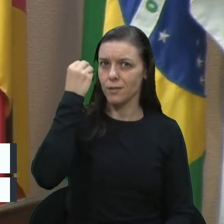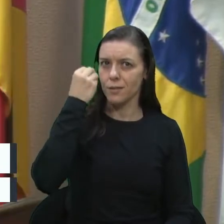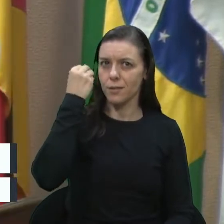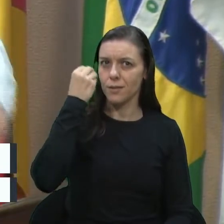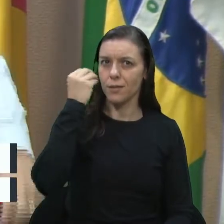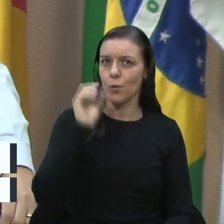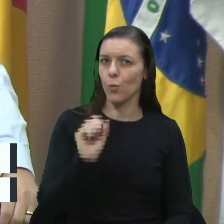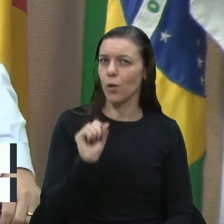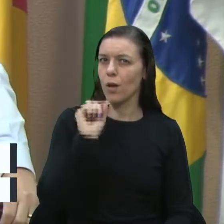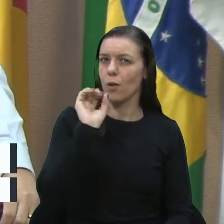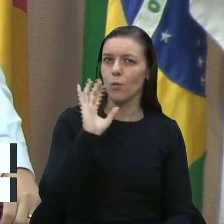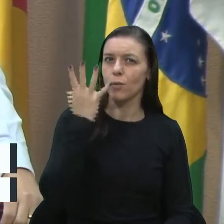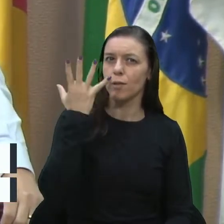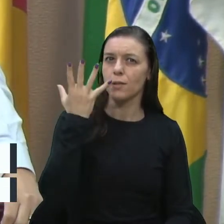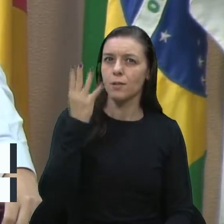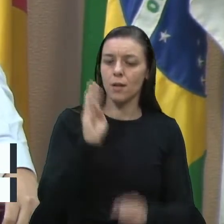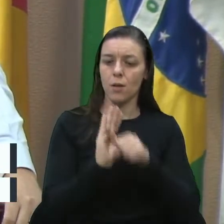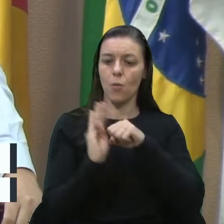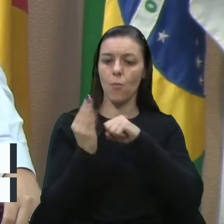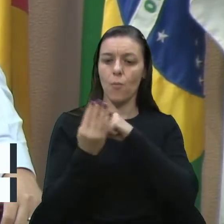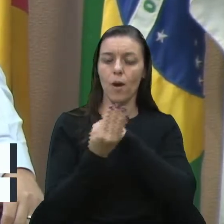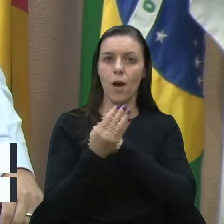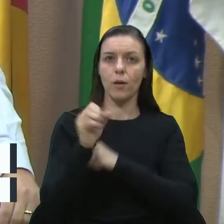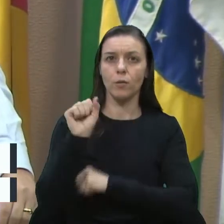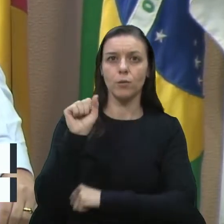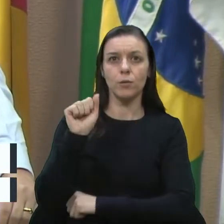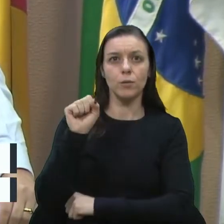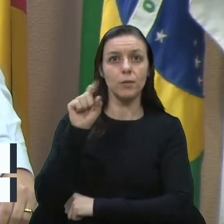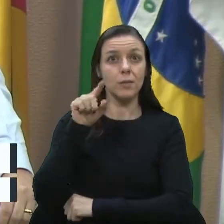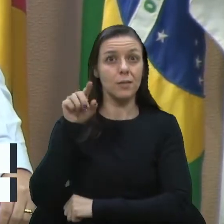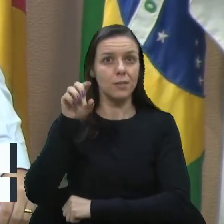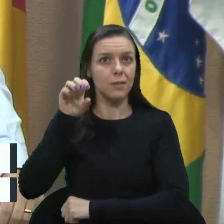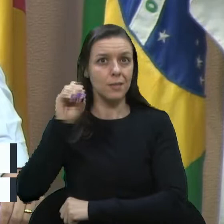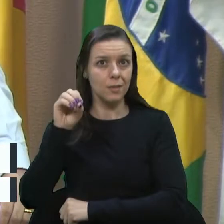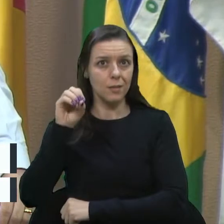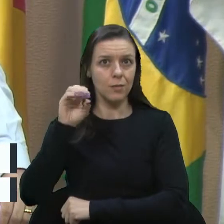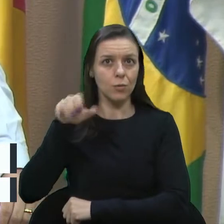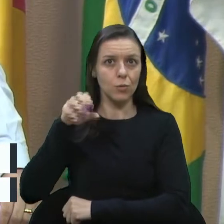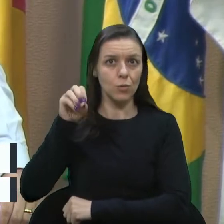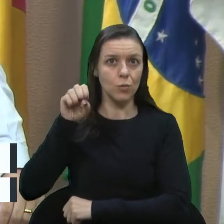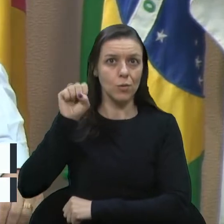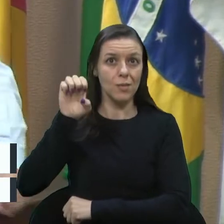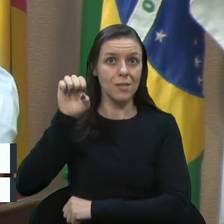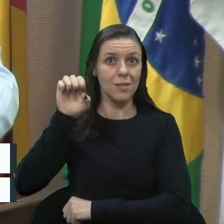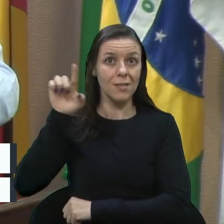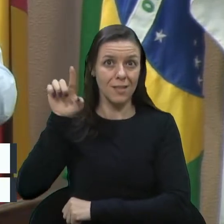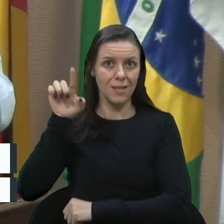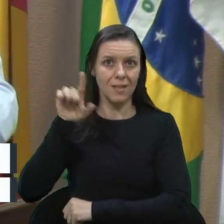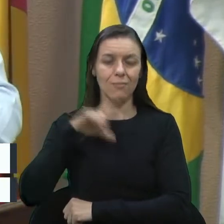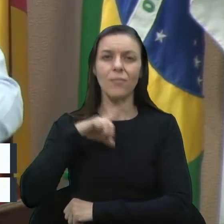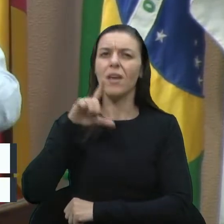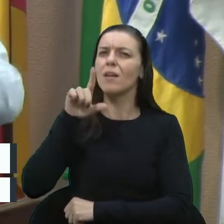que acontecia no bairro São José, os alagamentos, né? E o quanto é